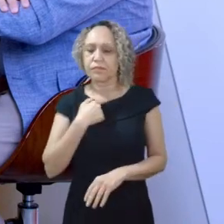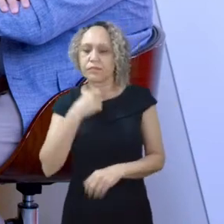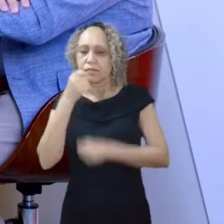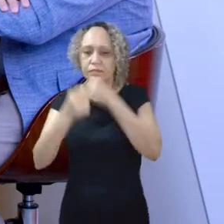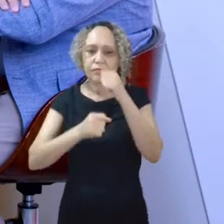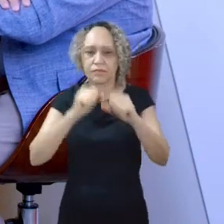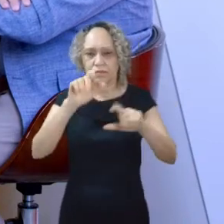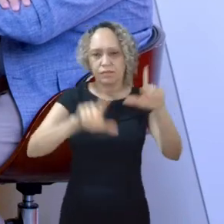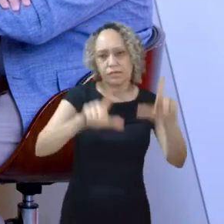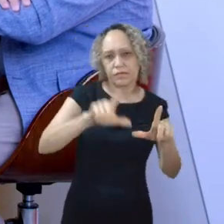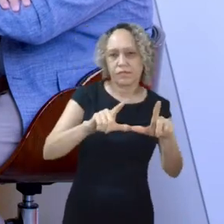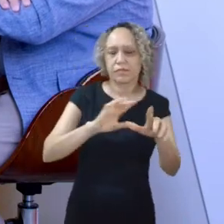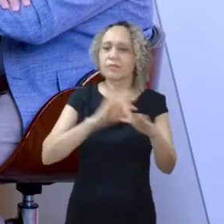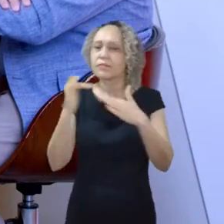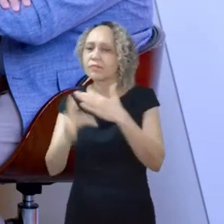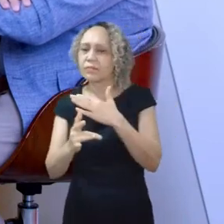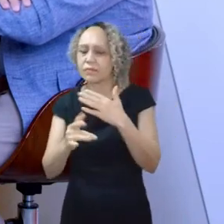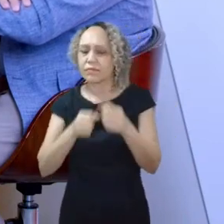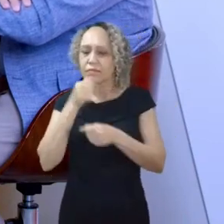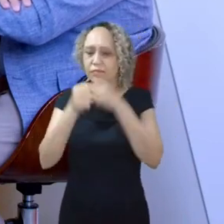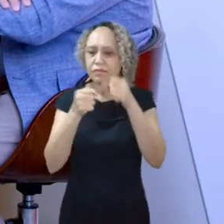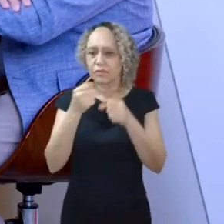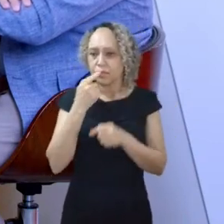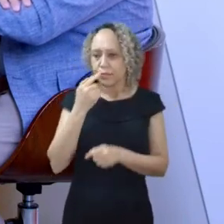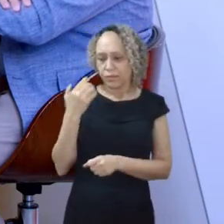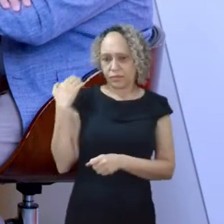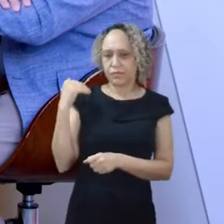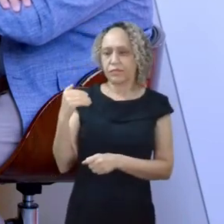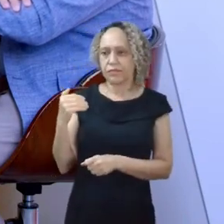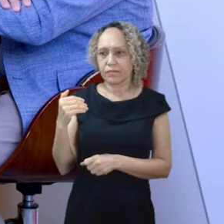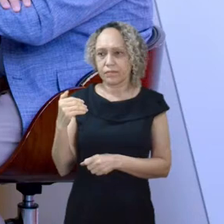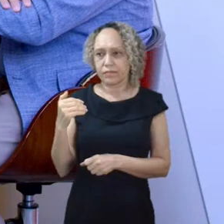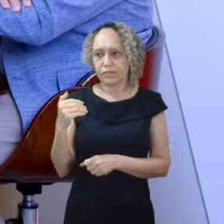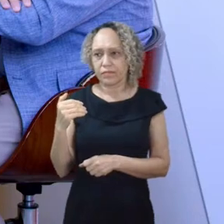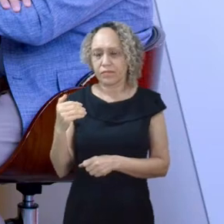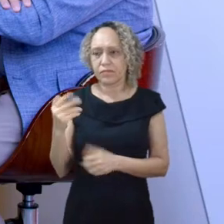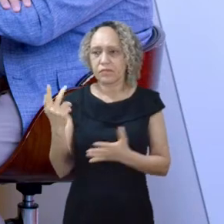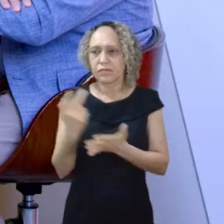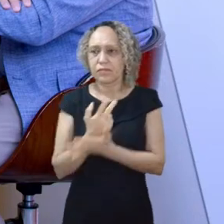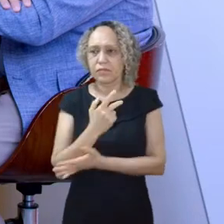sociais, recentemente, né, naquele caso que indiciou aí mais de